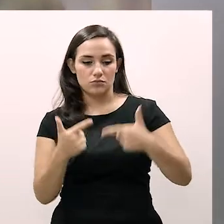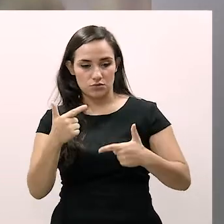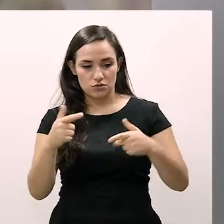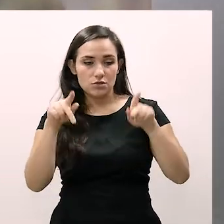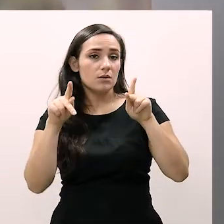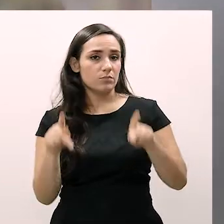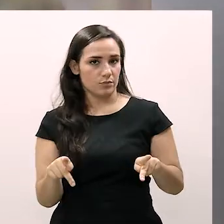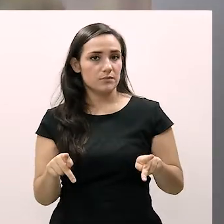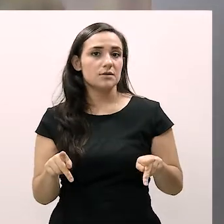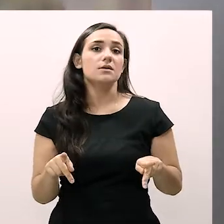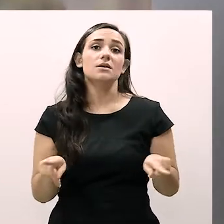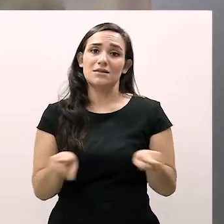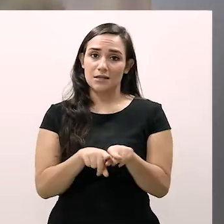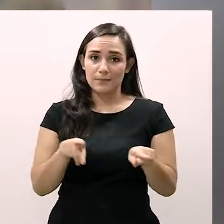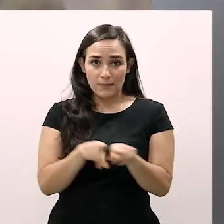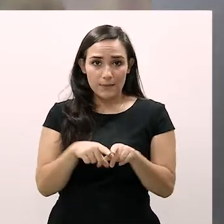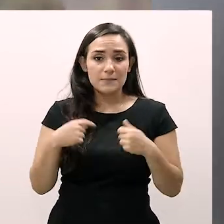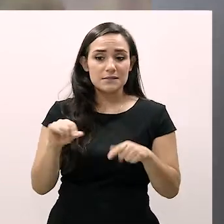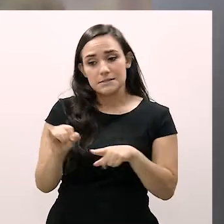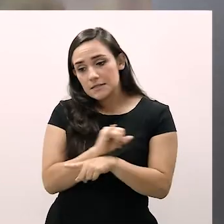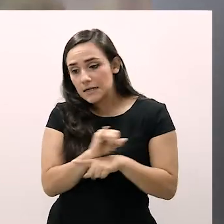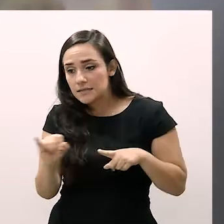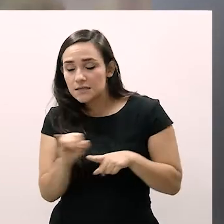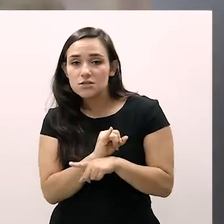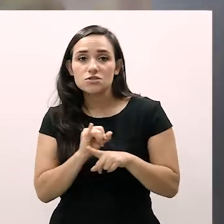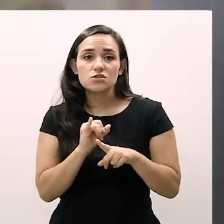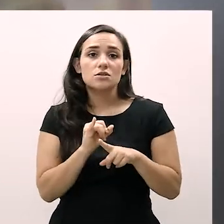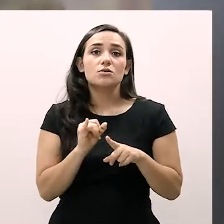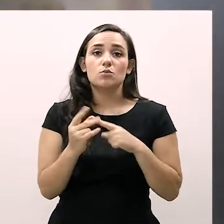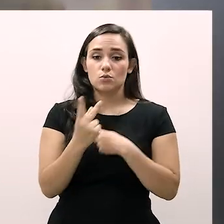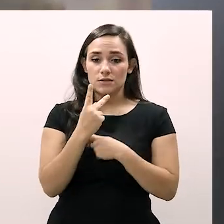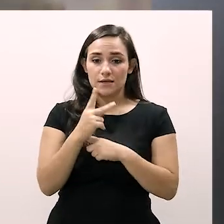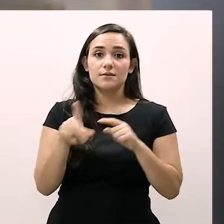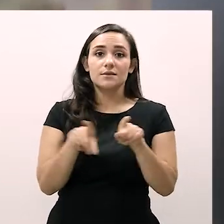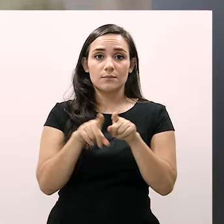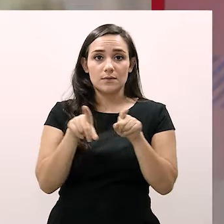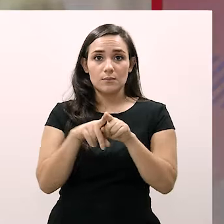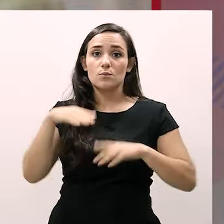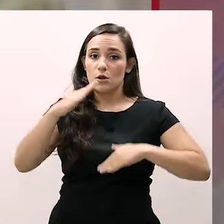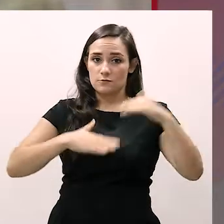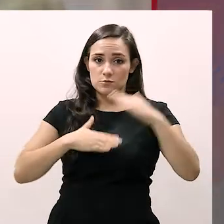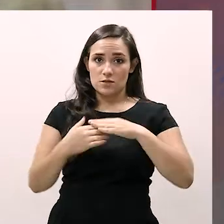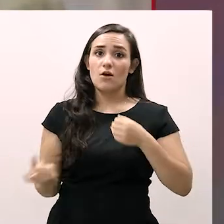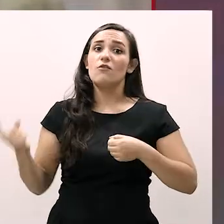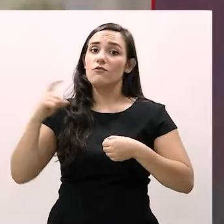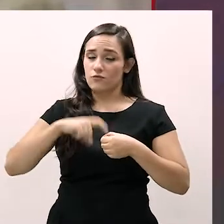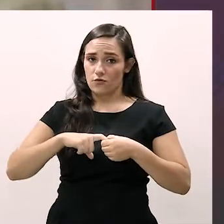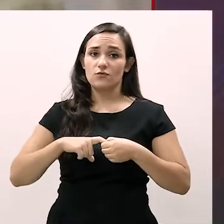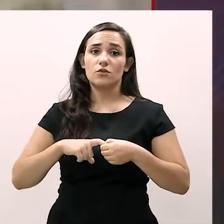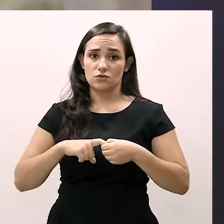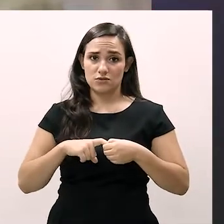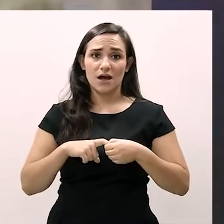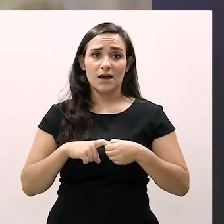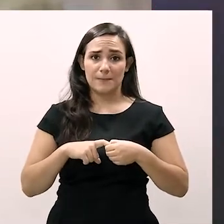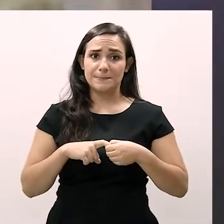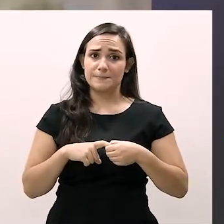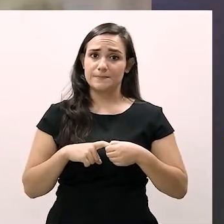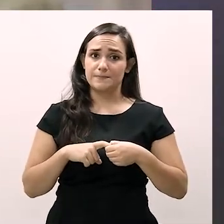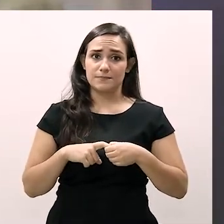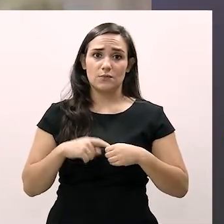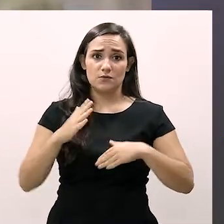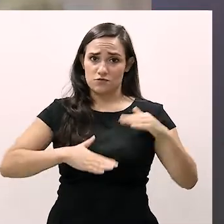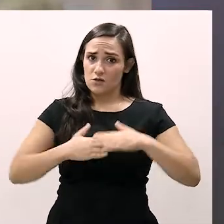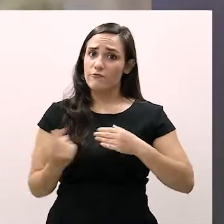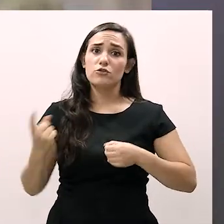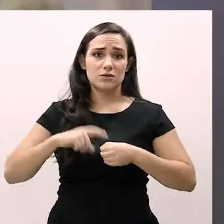todos os profissionais eles consigam voltar a trabalhar. É um tipo de cirurgia que não pode ser interrompido, né, por conta da pandemia. É